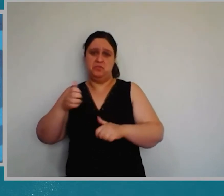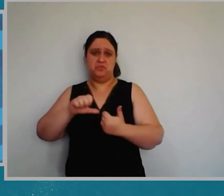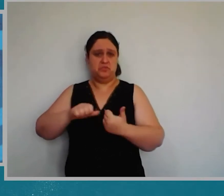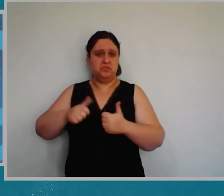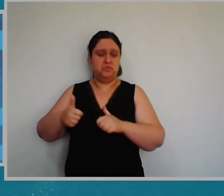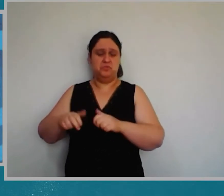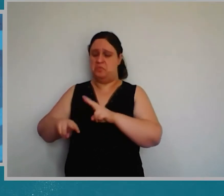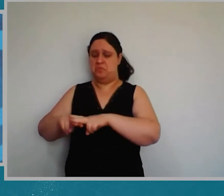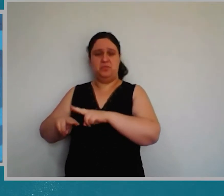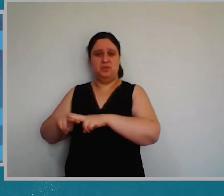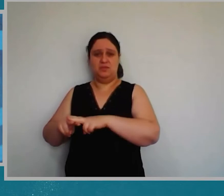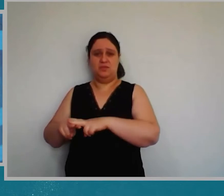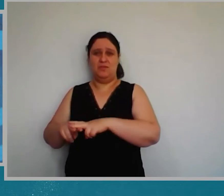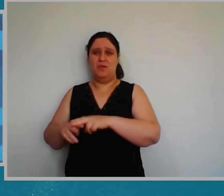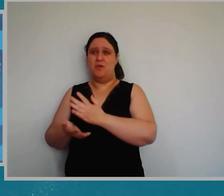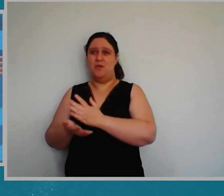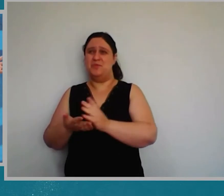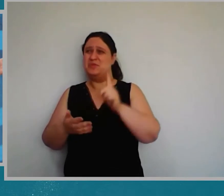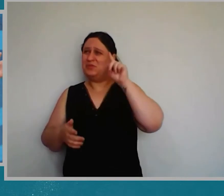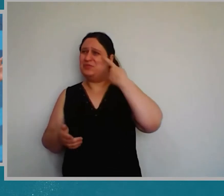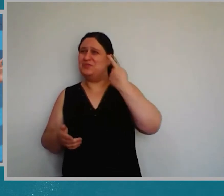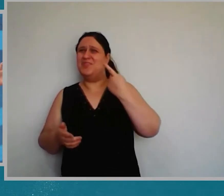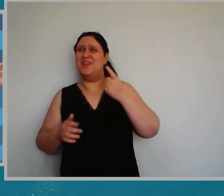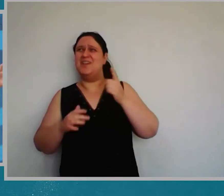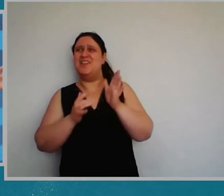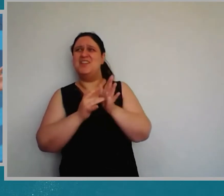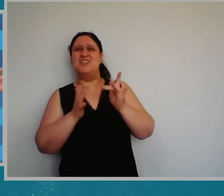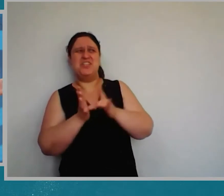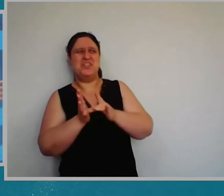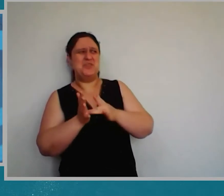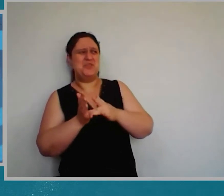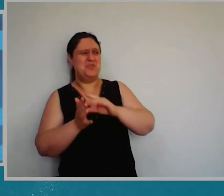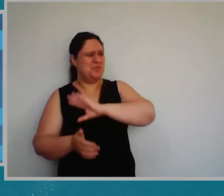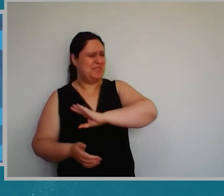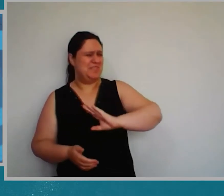esperar outro? Ele que declarou que Jesus era o Cristo,